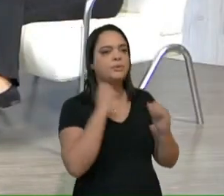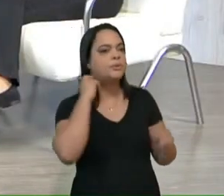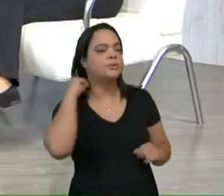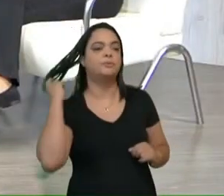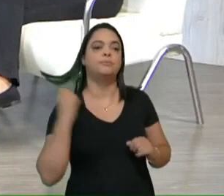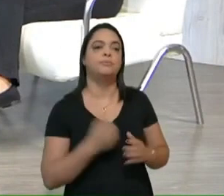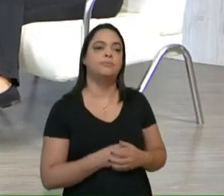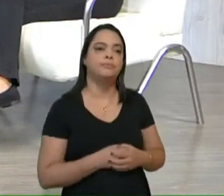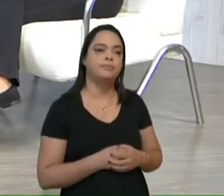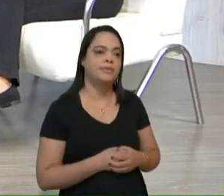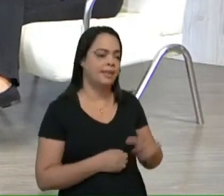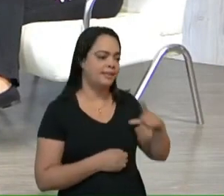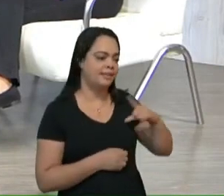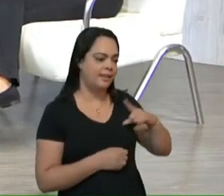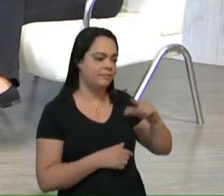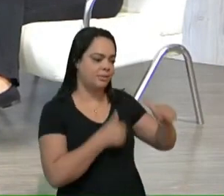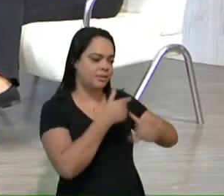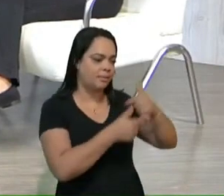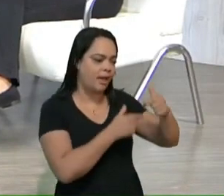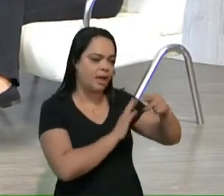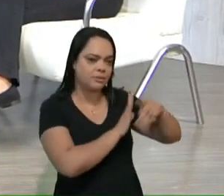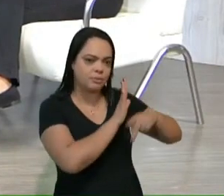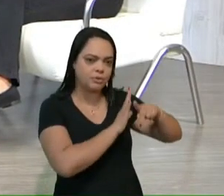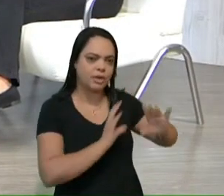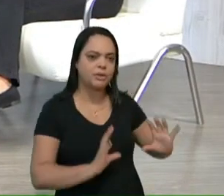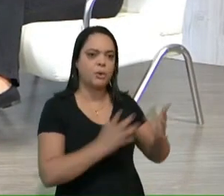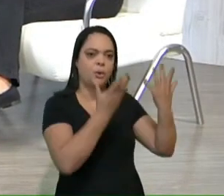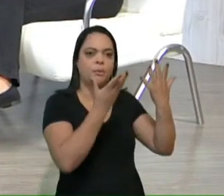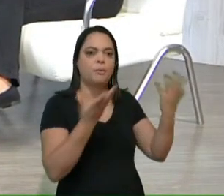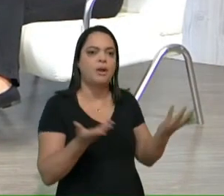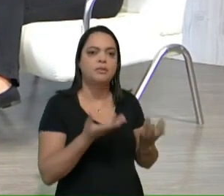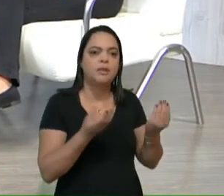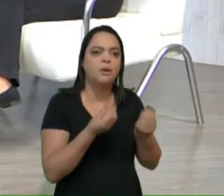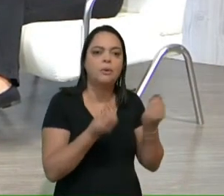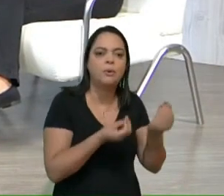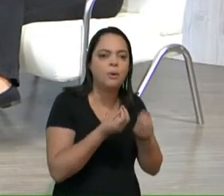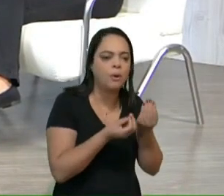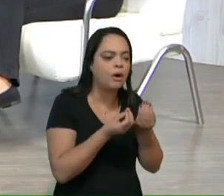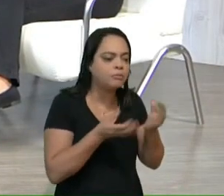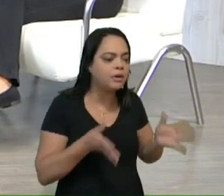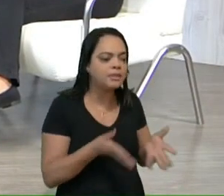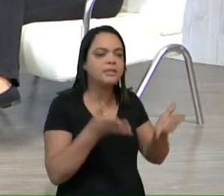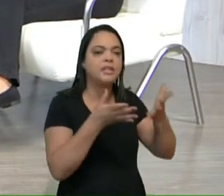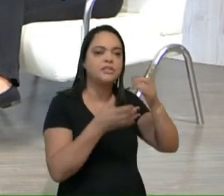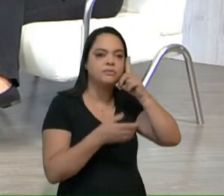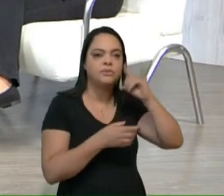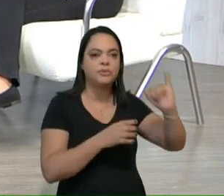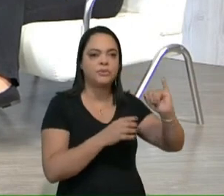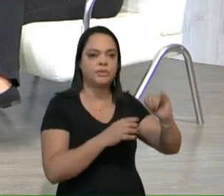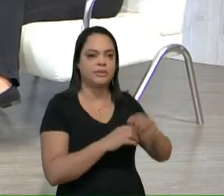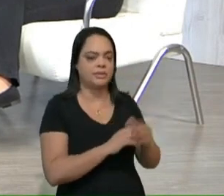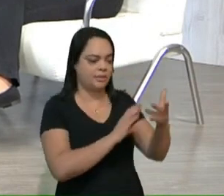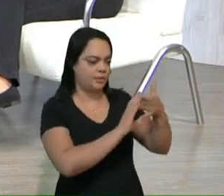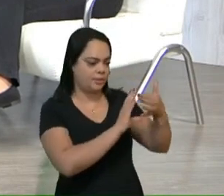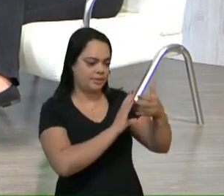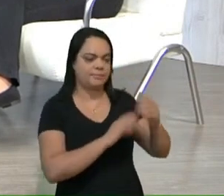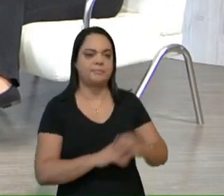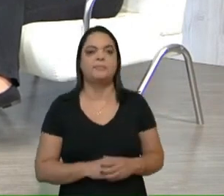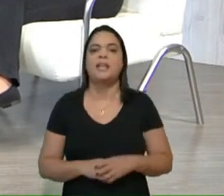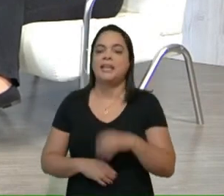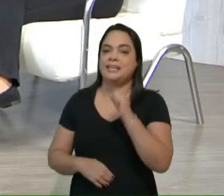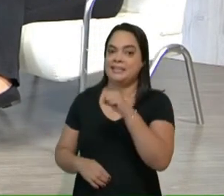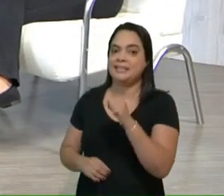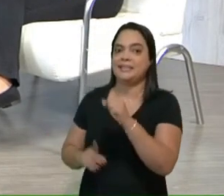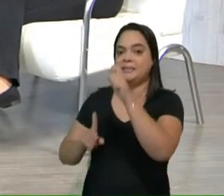Aline temos ações em comemoração né em fortalecer essa data das doenças raras Com certeza o mês de